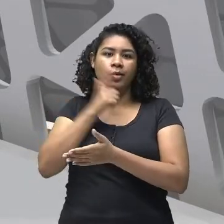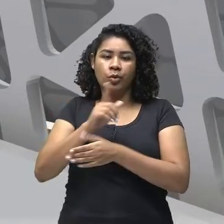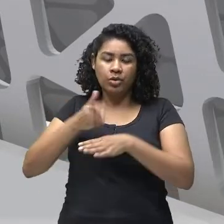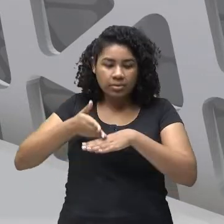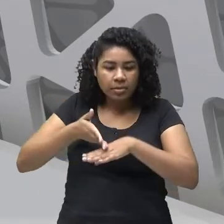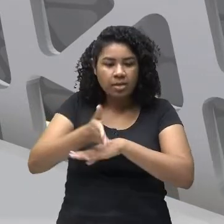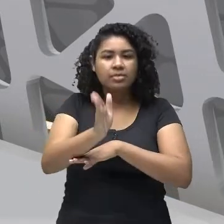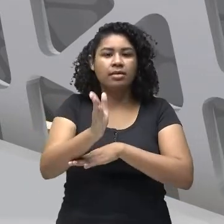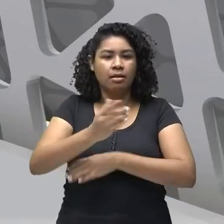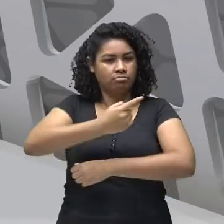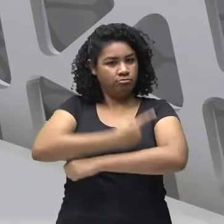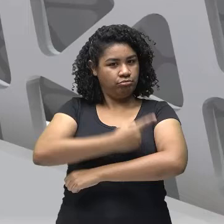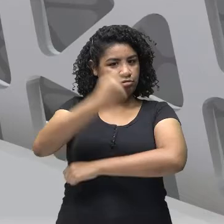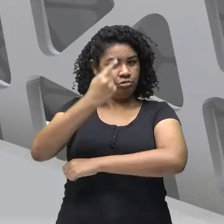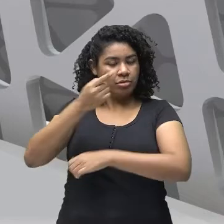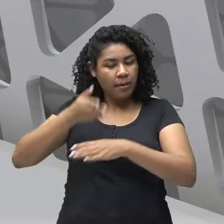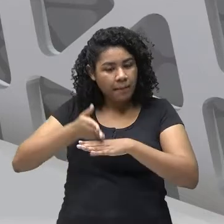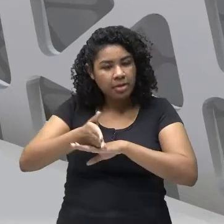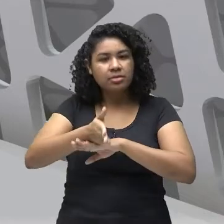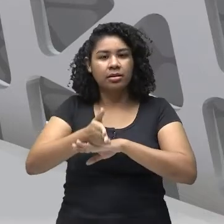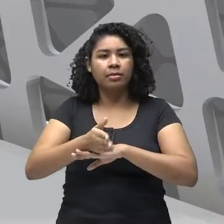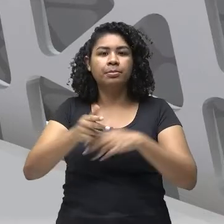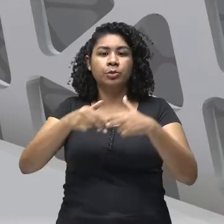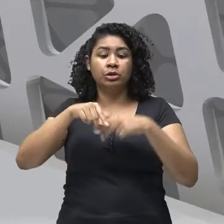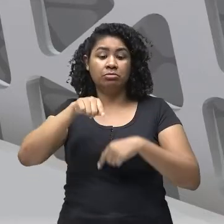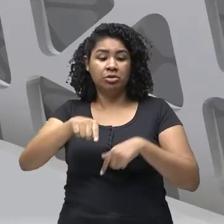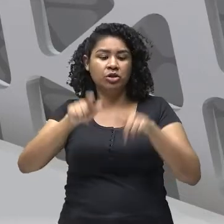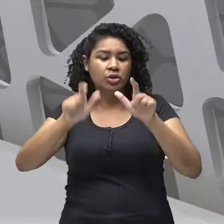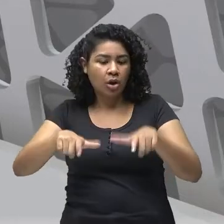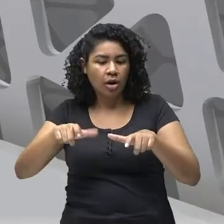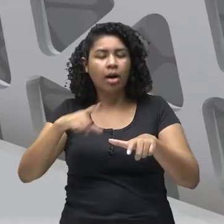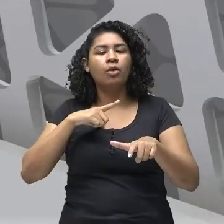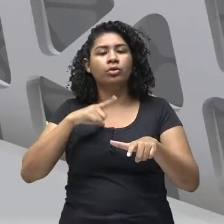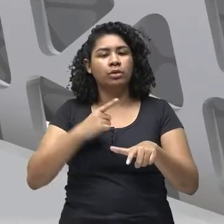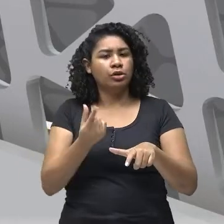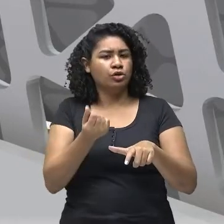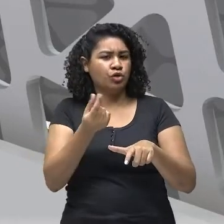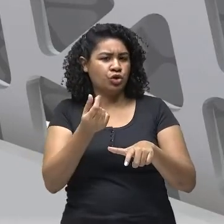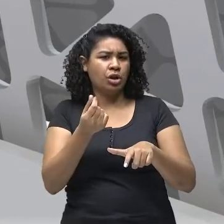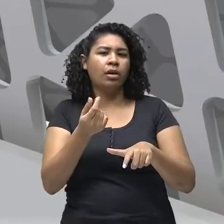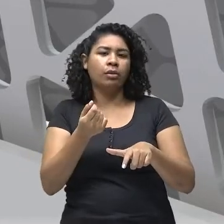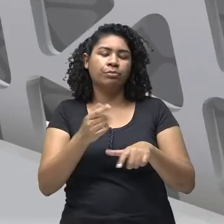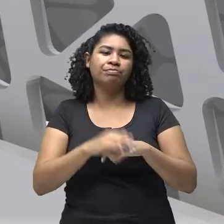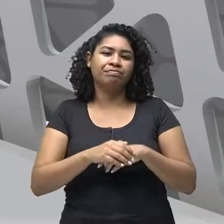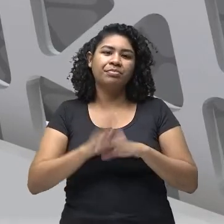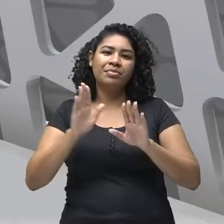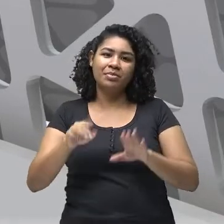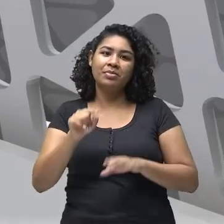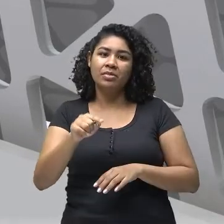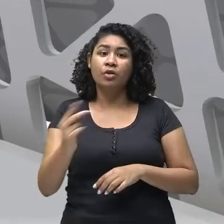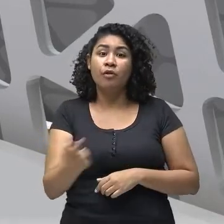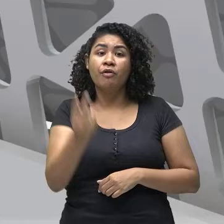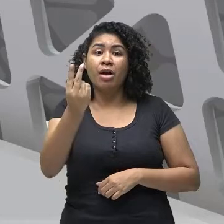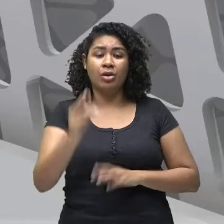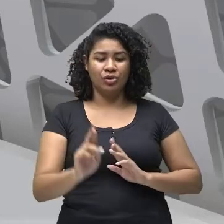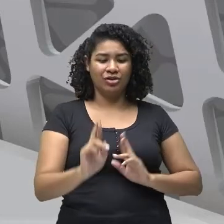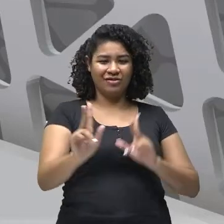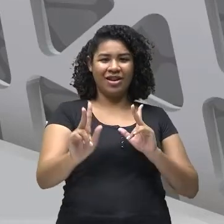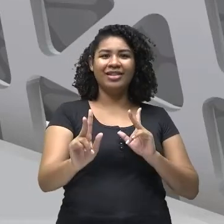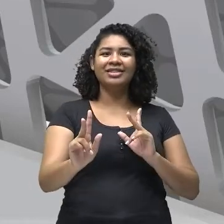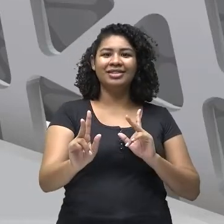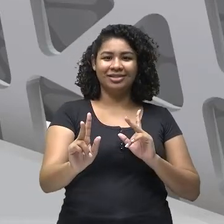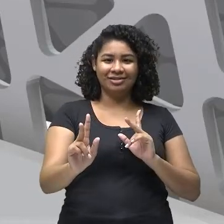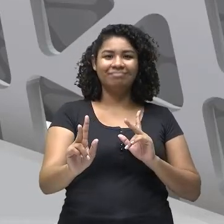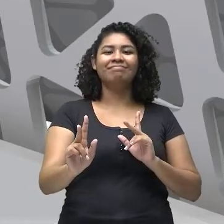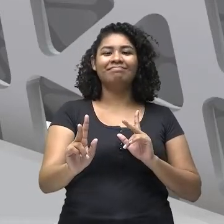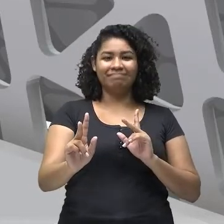você tem que pagar com a moeda daquele local, que muitas vezes a moeda dele pode ter um valor diferente da sua